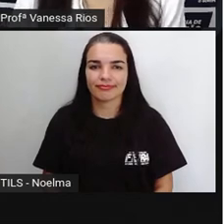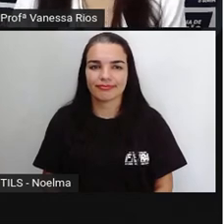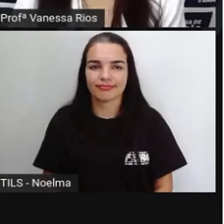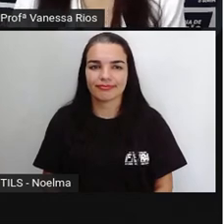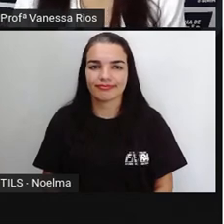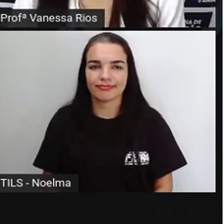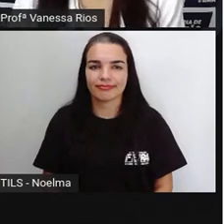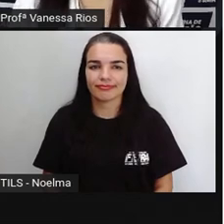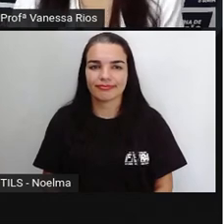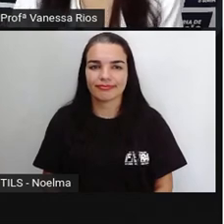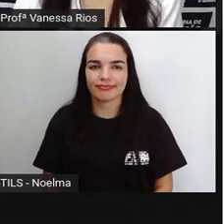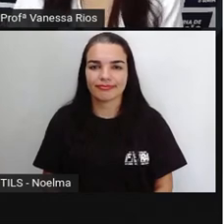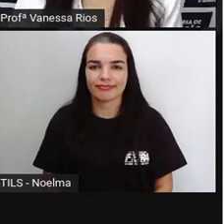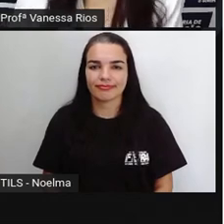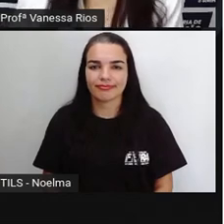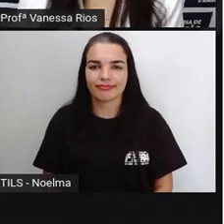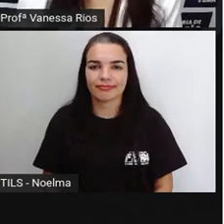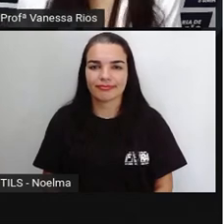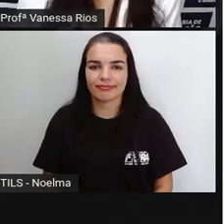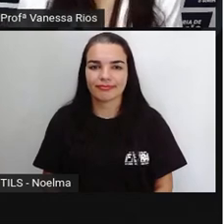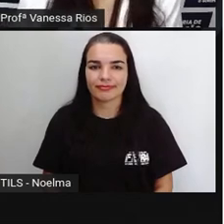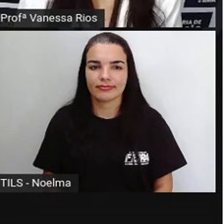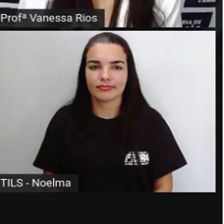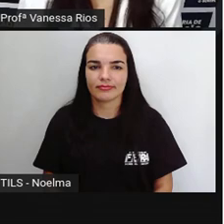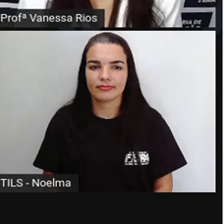da figura plana do triângulo.